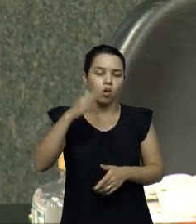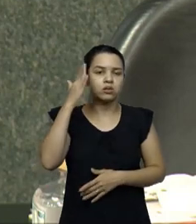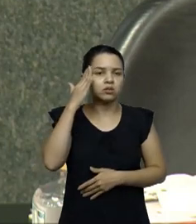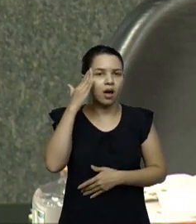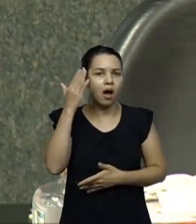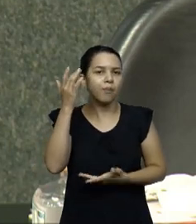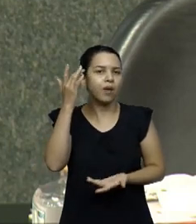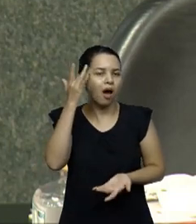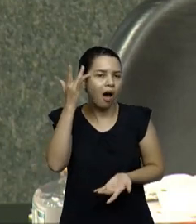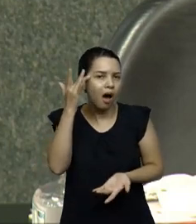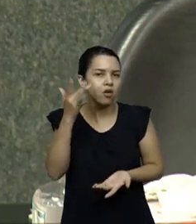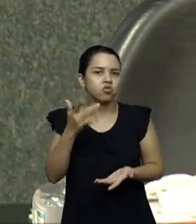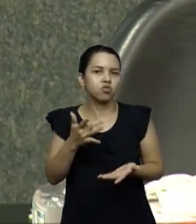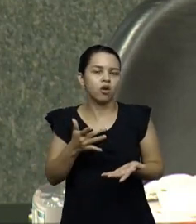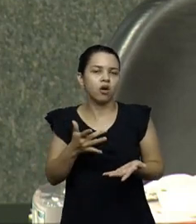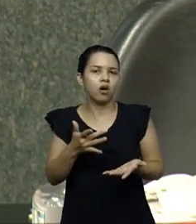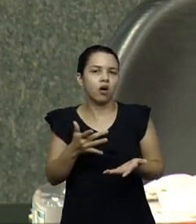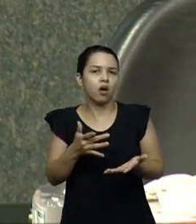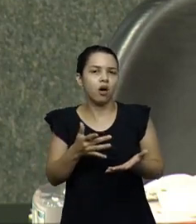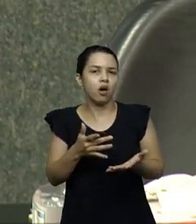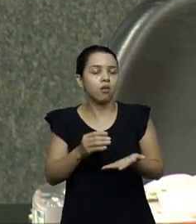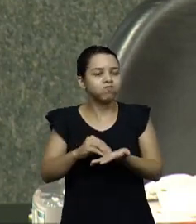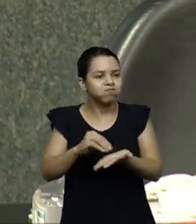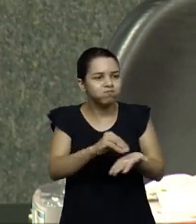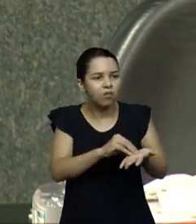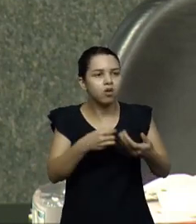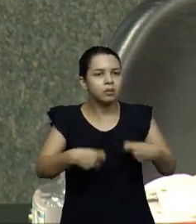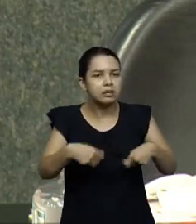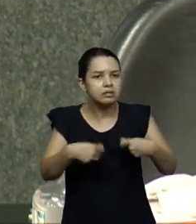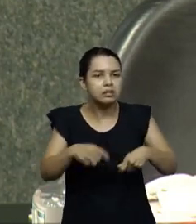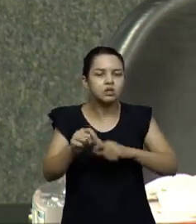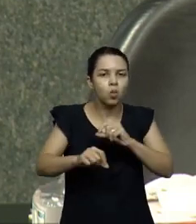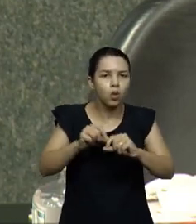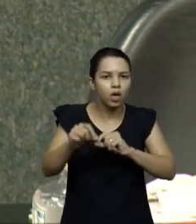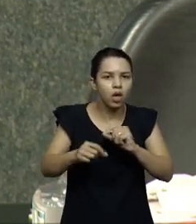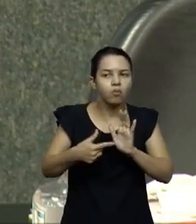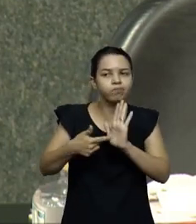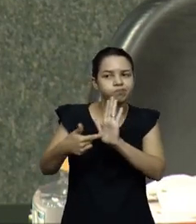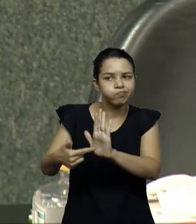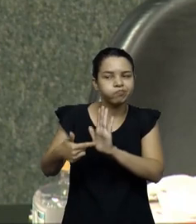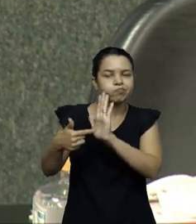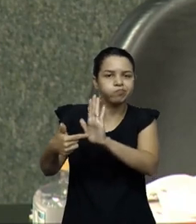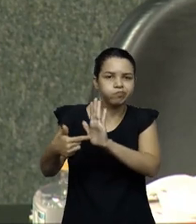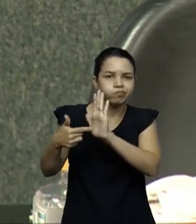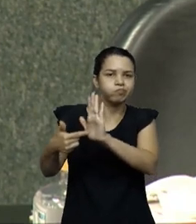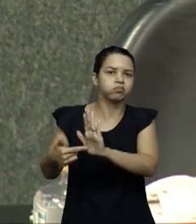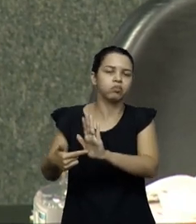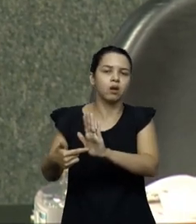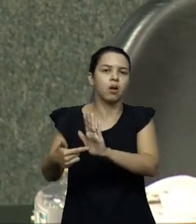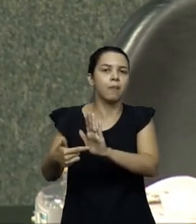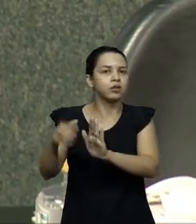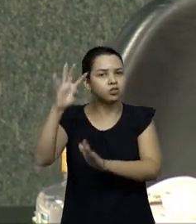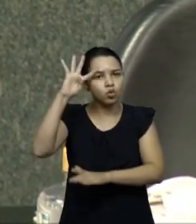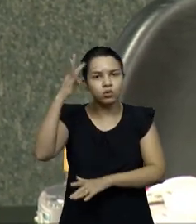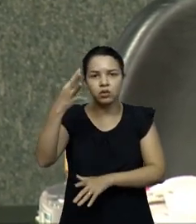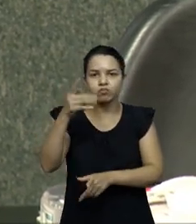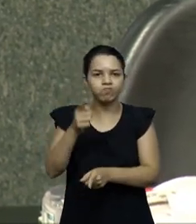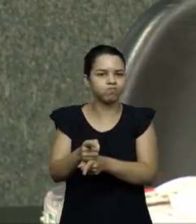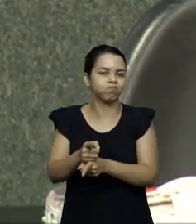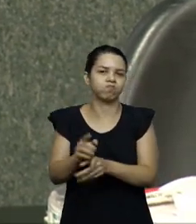demandas da nossa categoria se apresentavam e que não foi possível encontrar solução